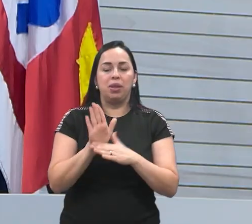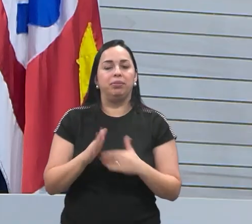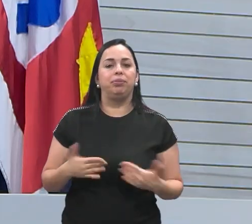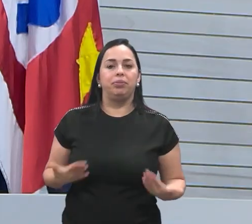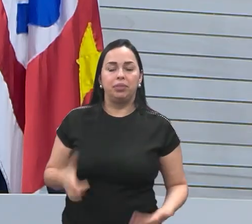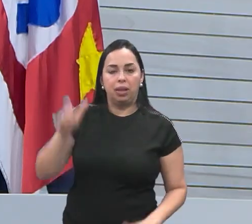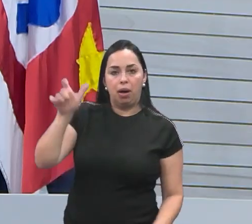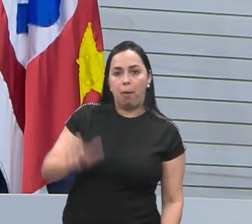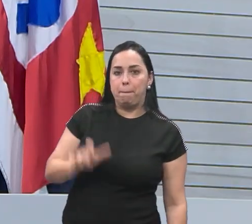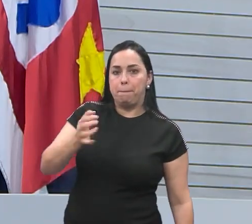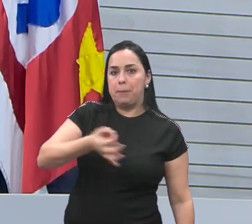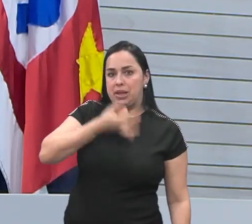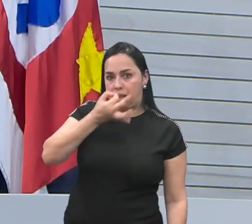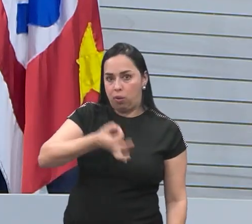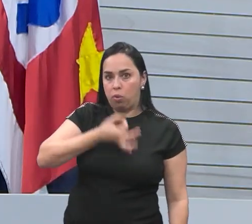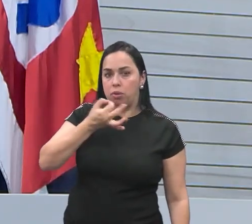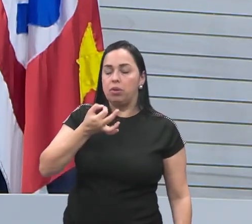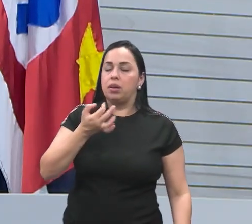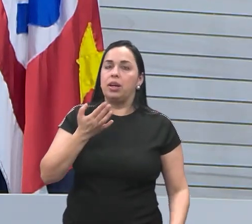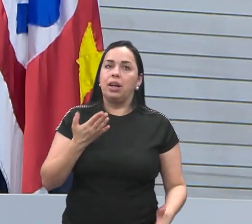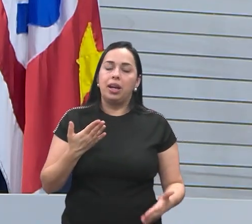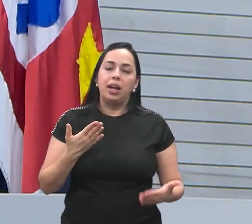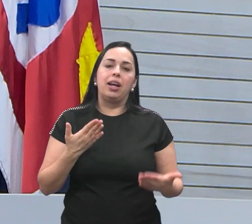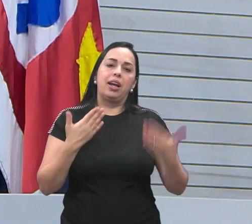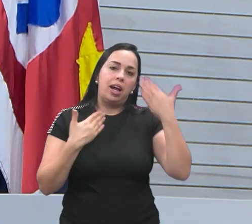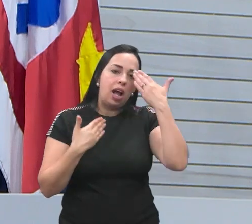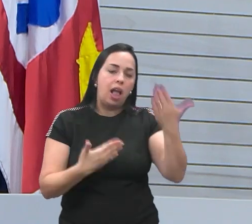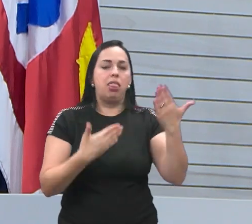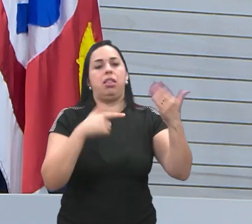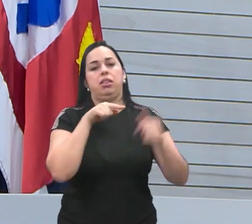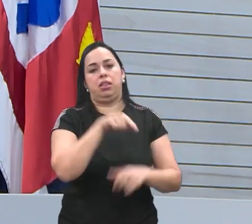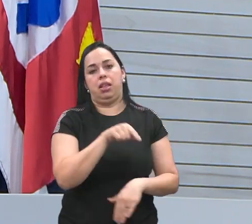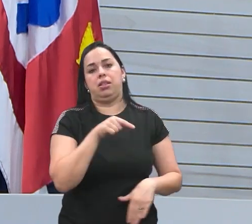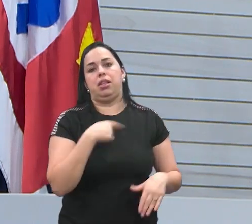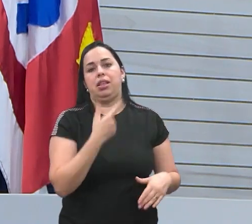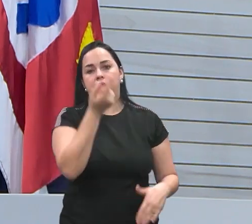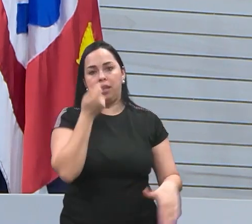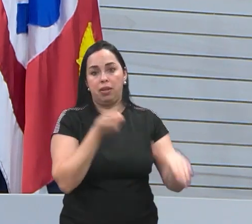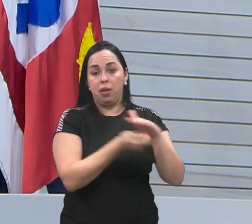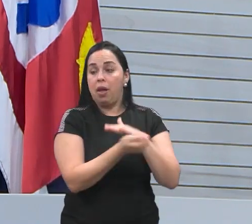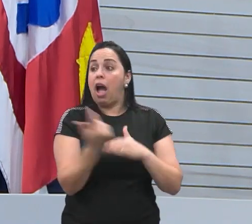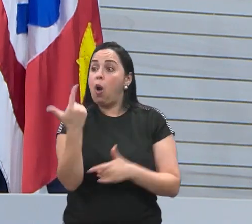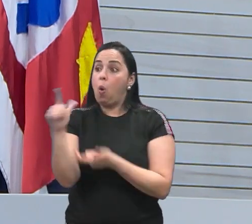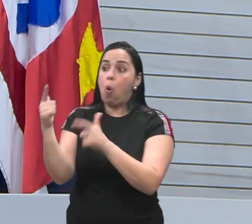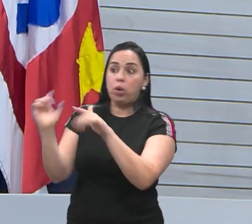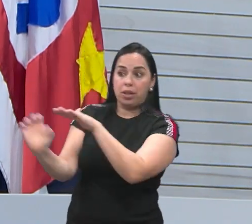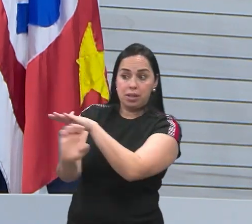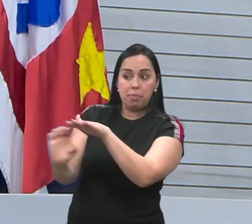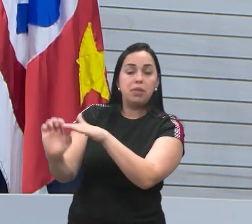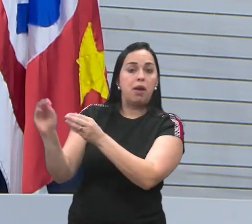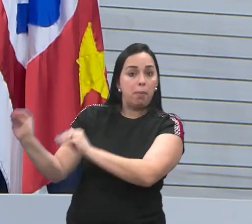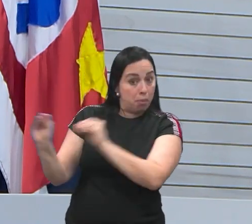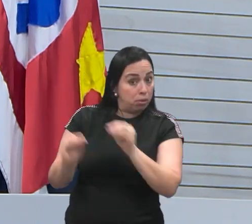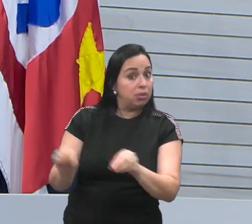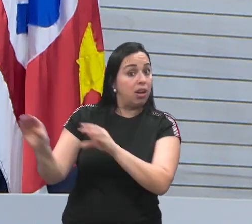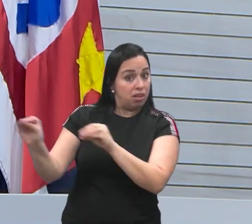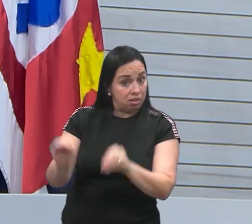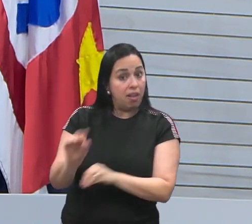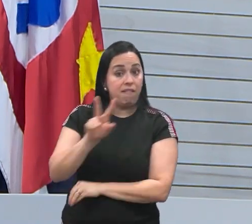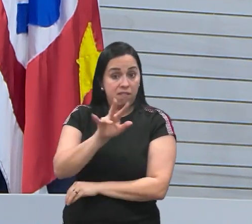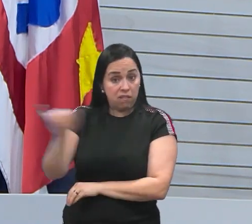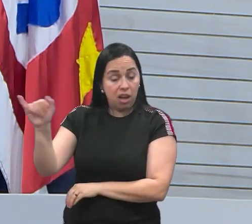grande. Para o parlamentar, graças ao aporte financeiro, novas empresas podem ser atraídas para São José dos